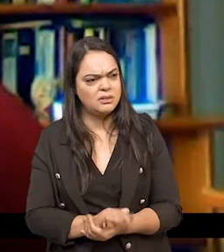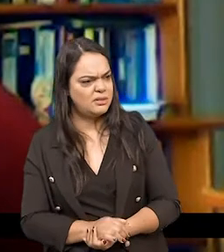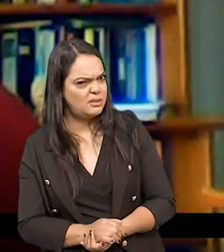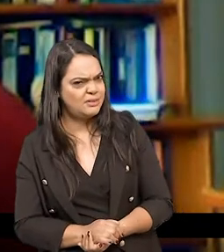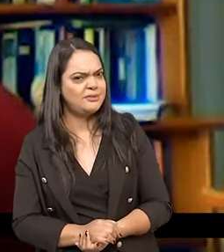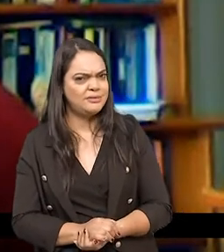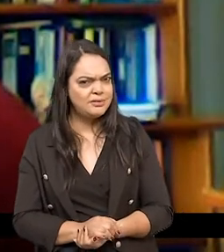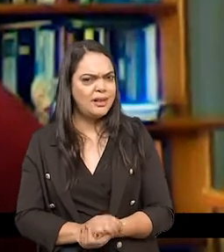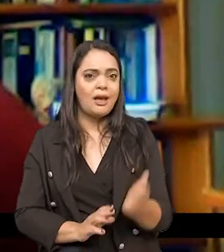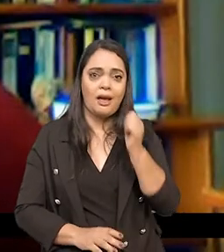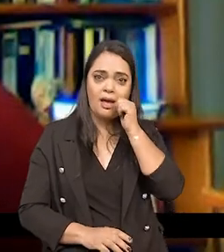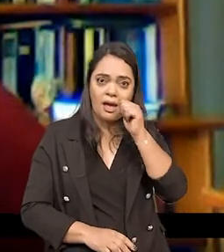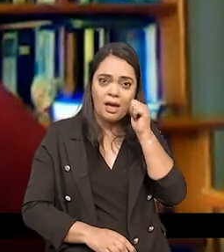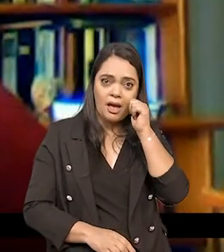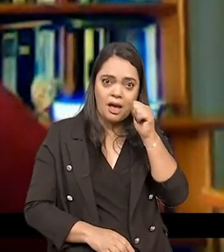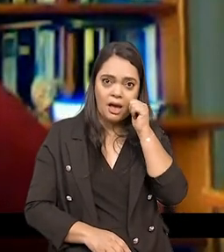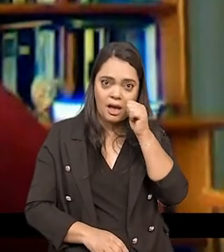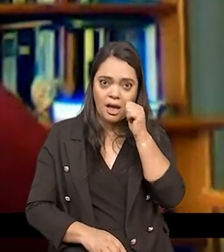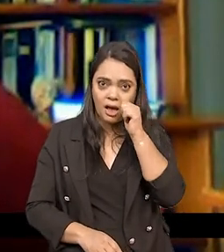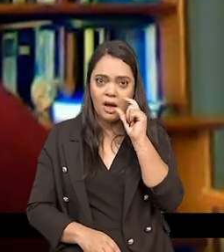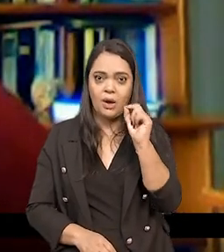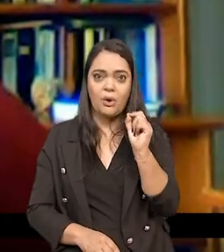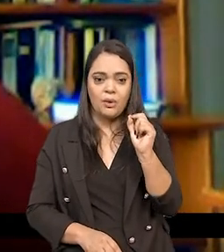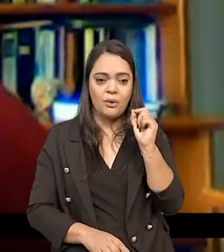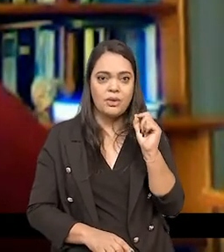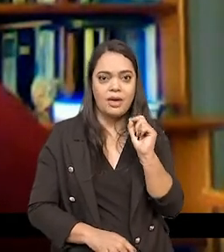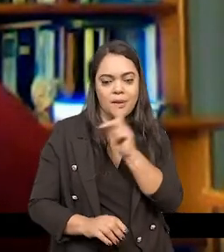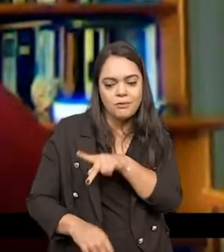Quase que 100% a mulher é das séries iniciais.